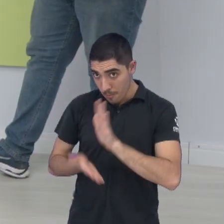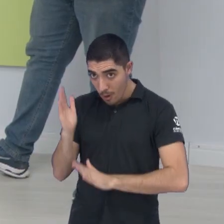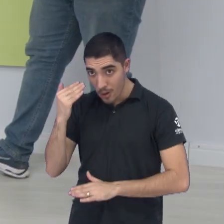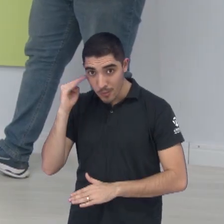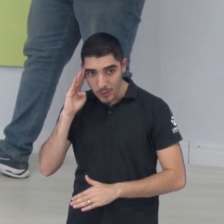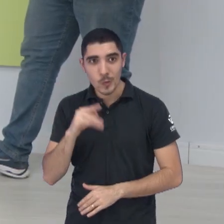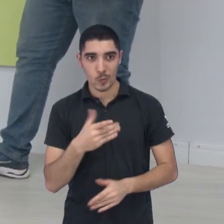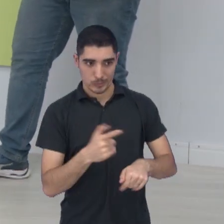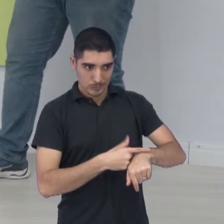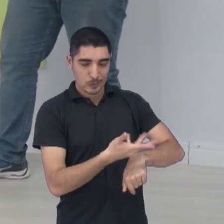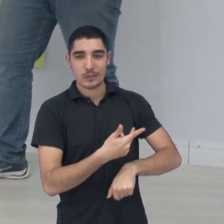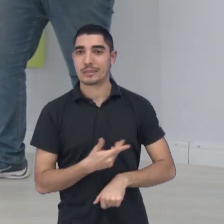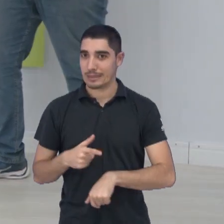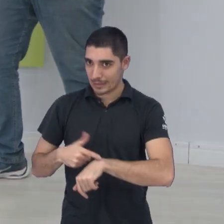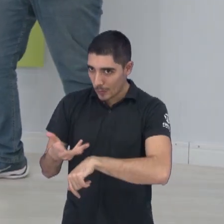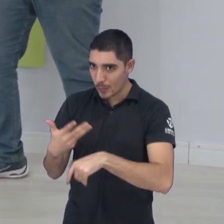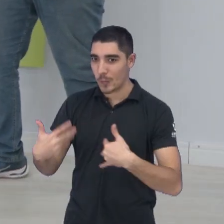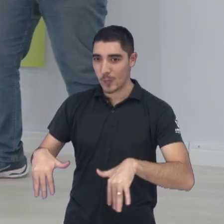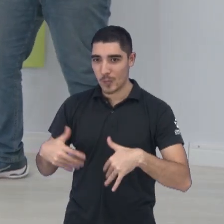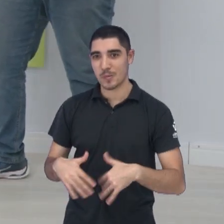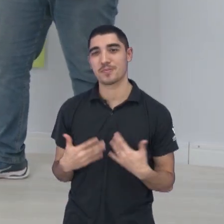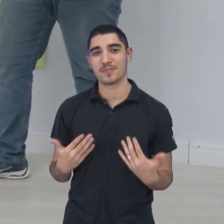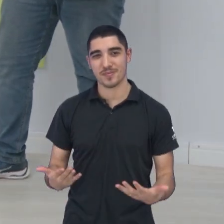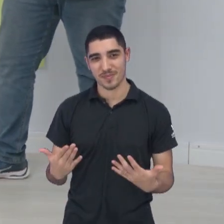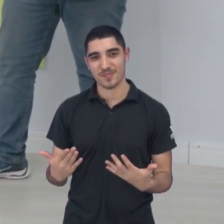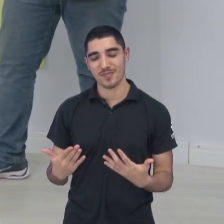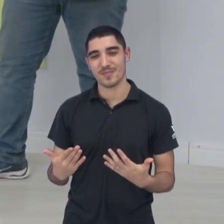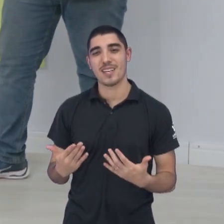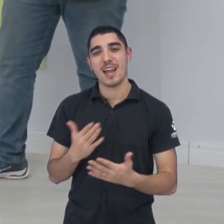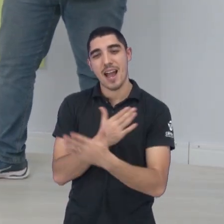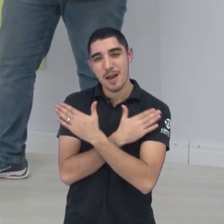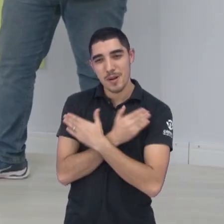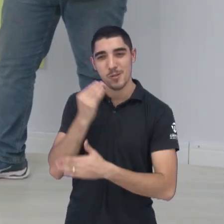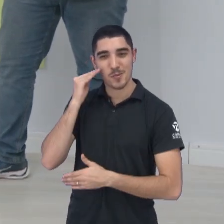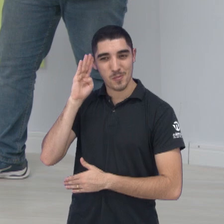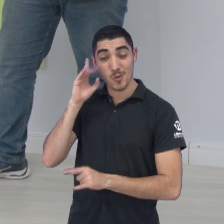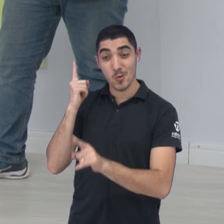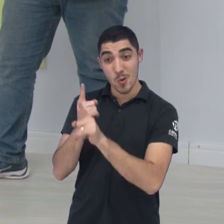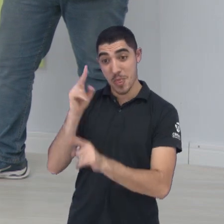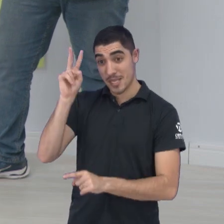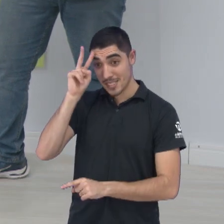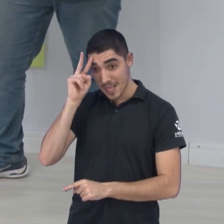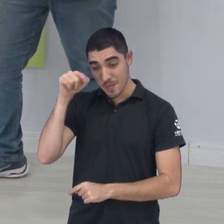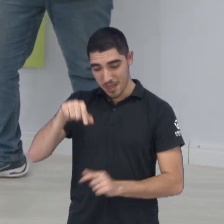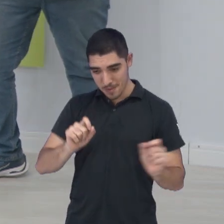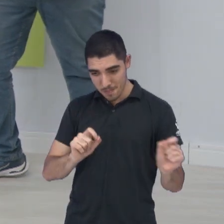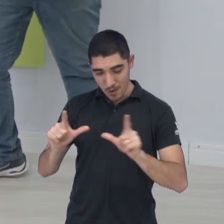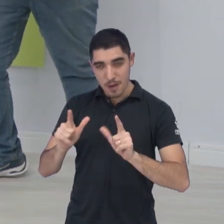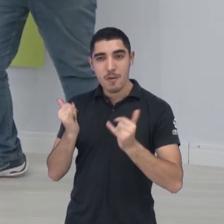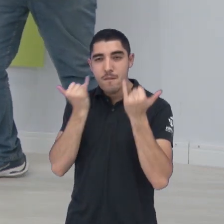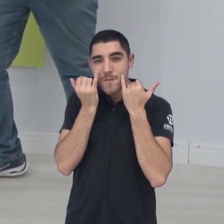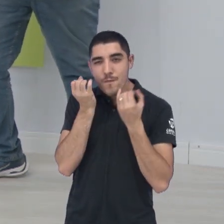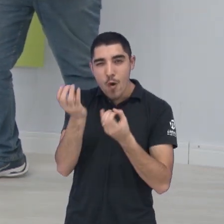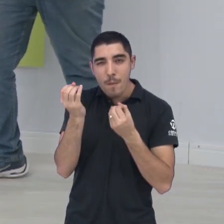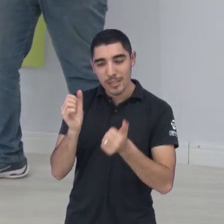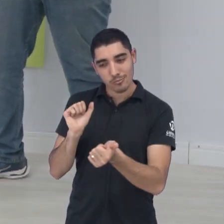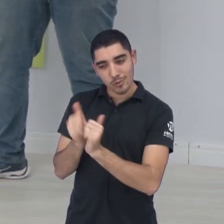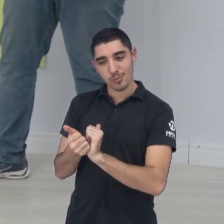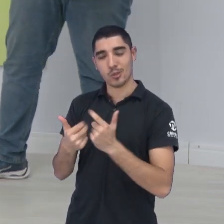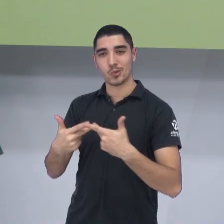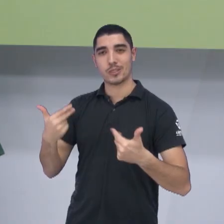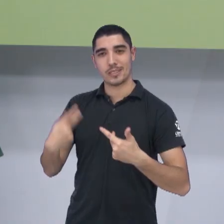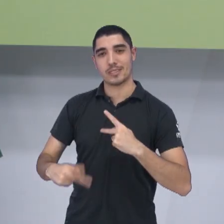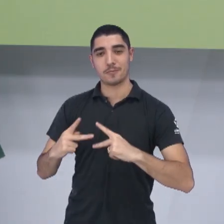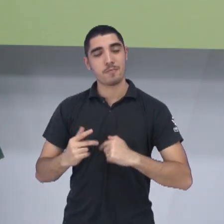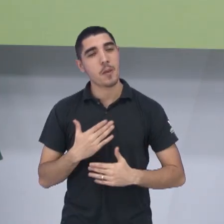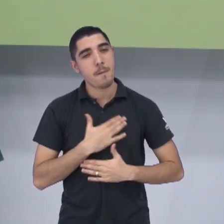foi corrido, né? Foi corrido. Muito corrido demais. Muito bem. Brunão, um grande abraço para você. Até segunda-feira com muito mais informação do esporte de São José dos Campos. Foi